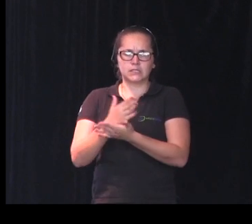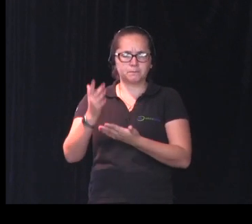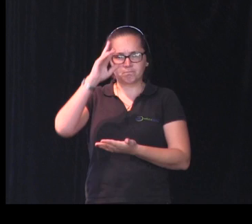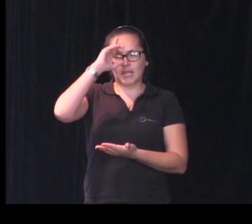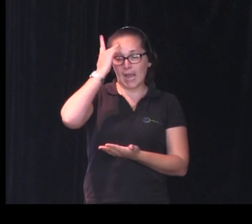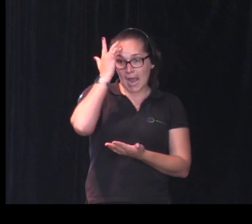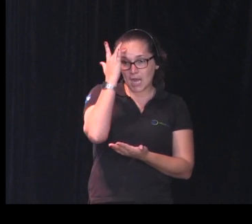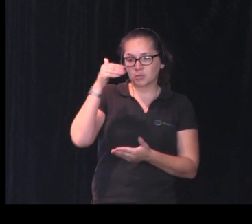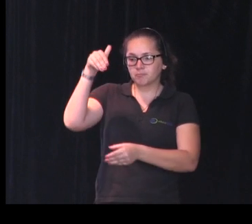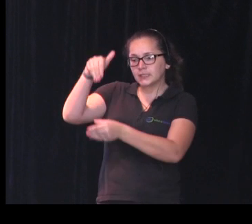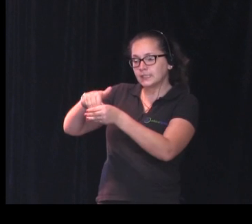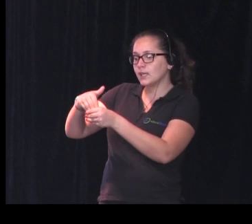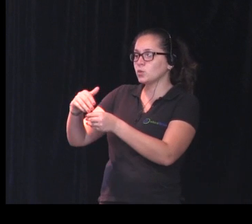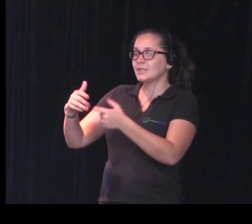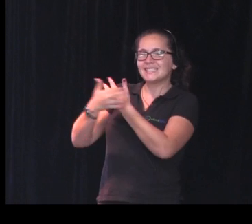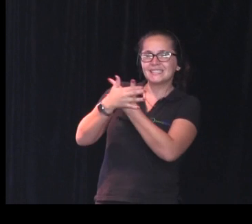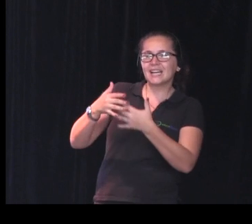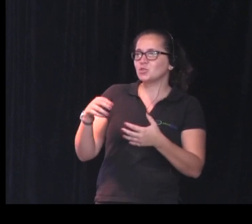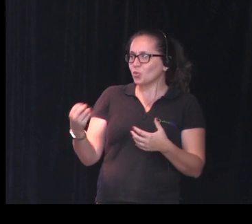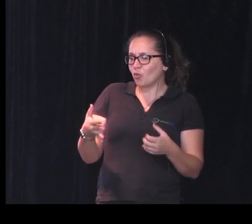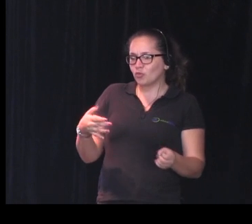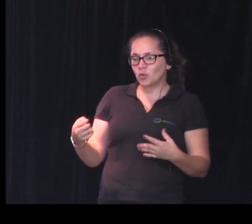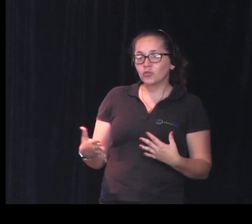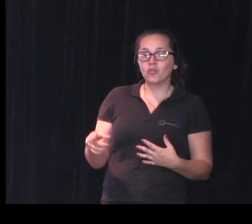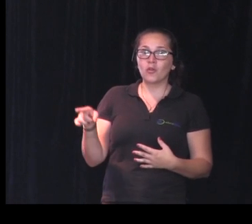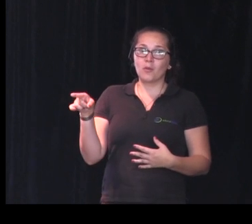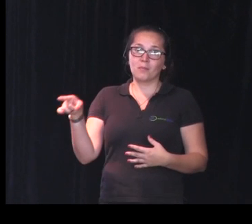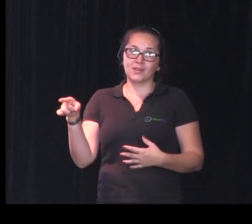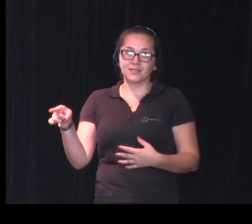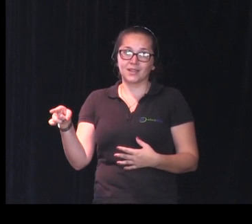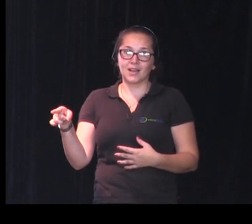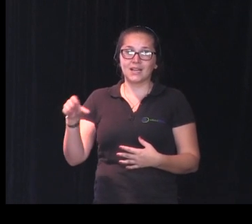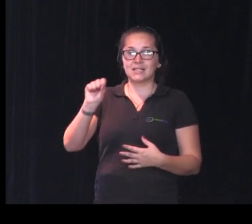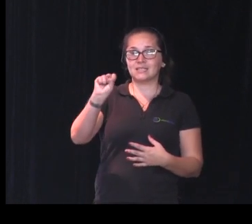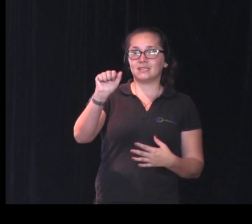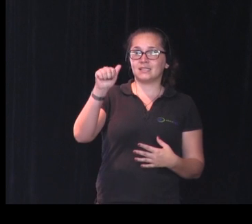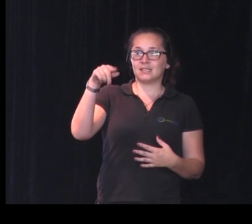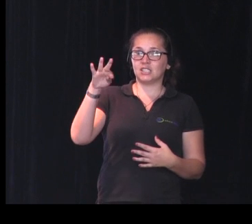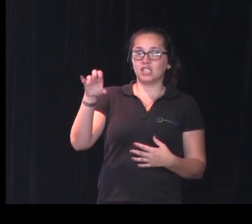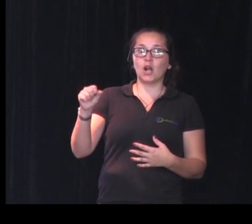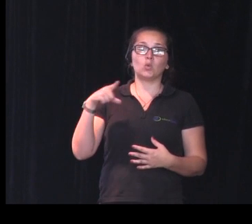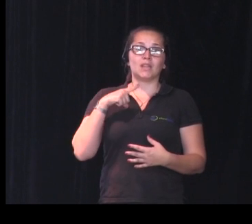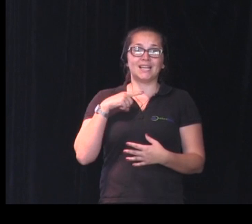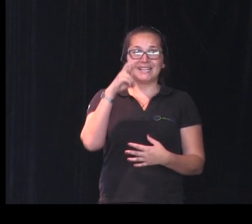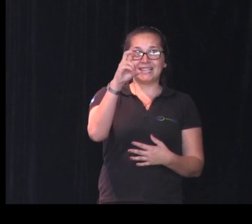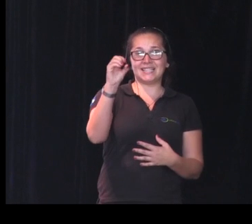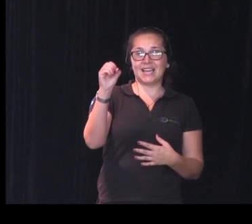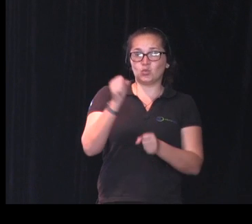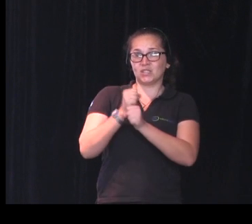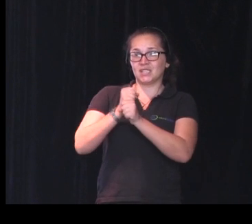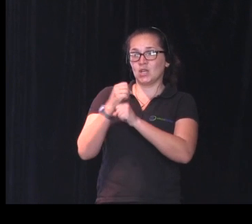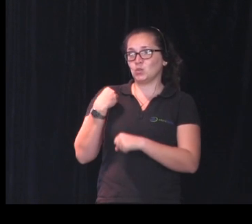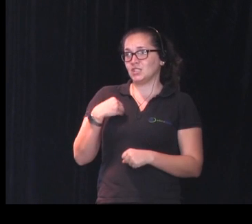acha que dentro das cidades são novas, mas o Santiago está para cumprir 500 anos de vida. Então é